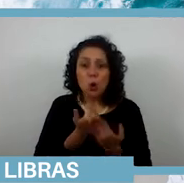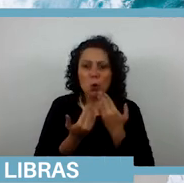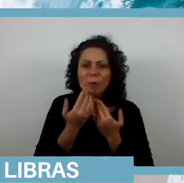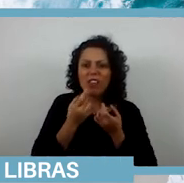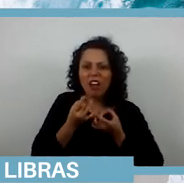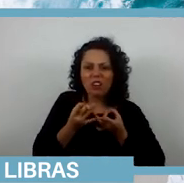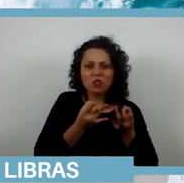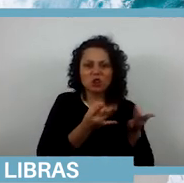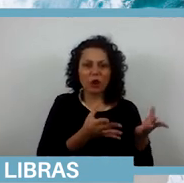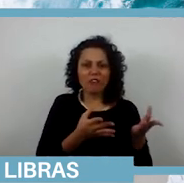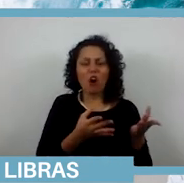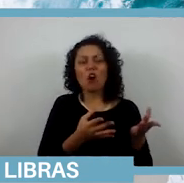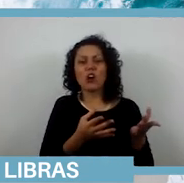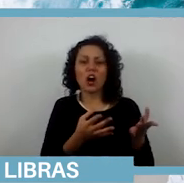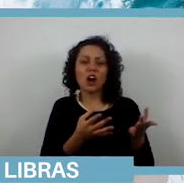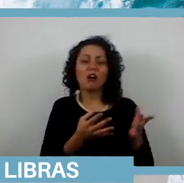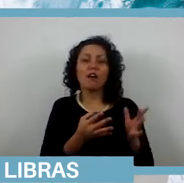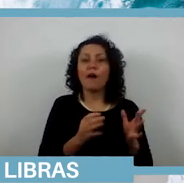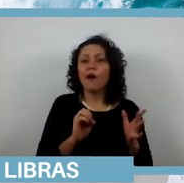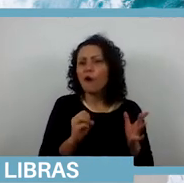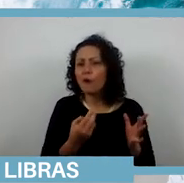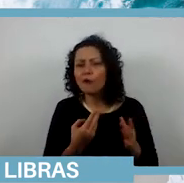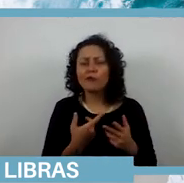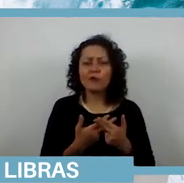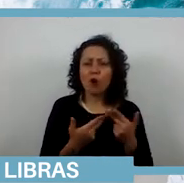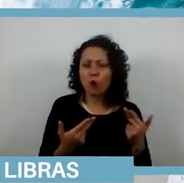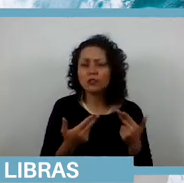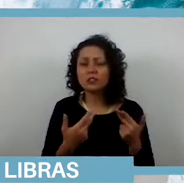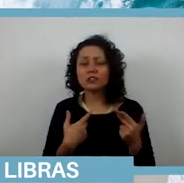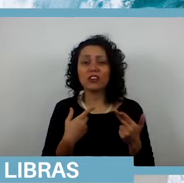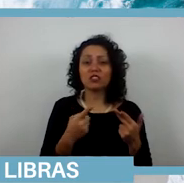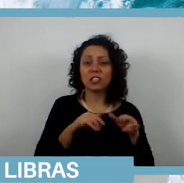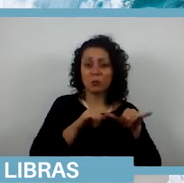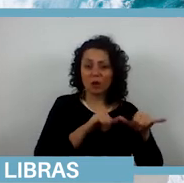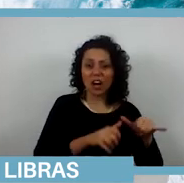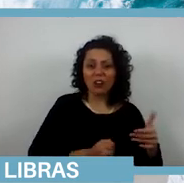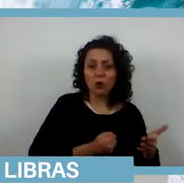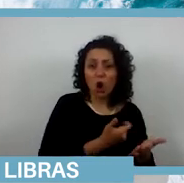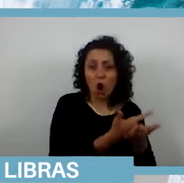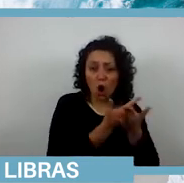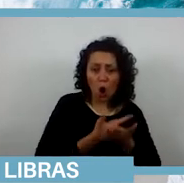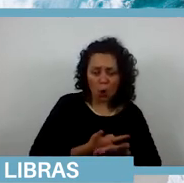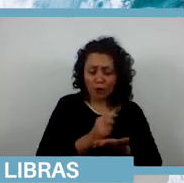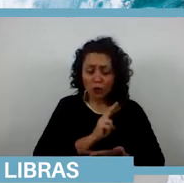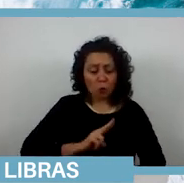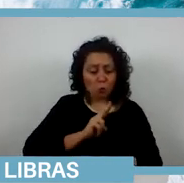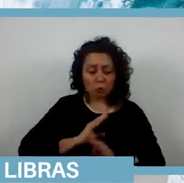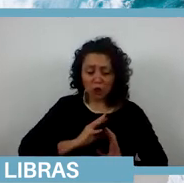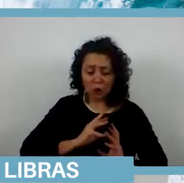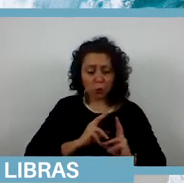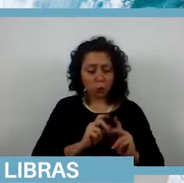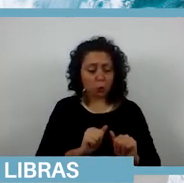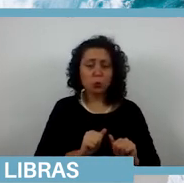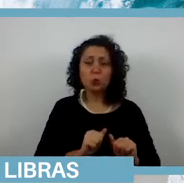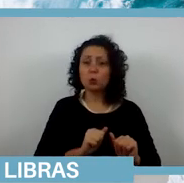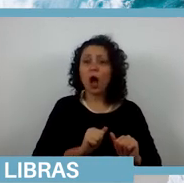de coisas que a gente compraria no supermercado e acabaria não usando o completamente é a gente deixa de consumir